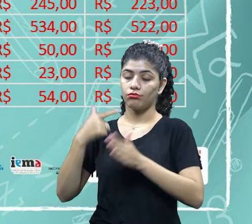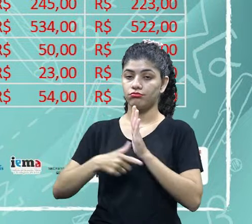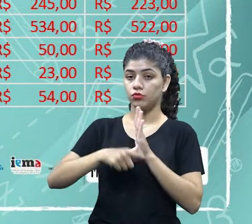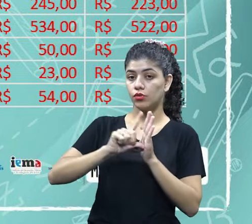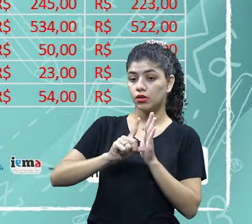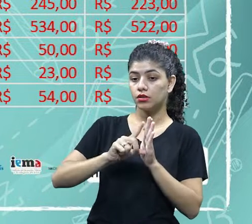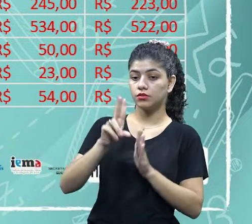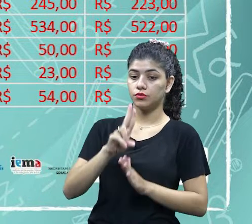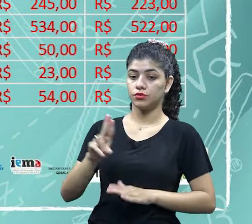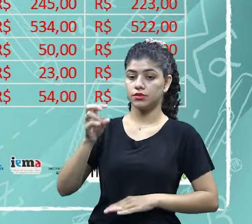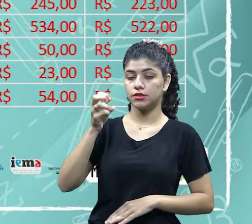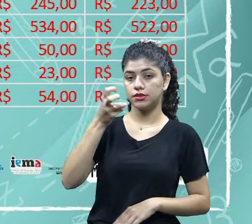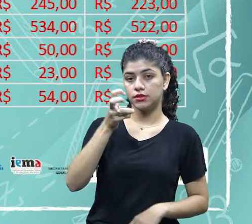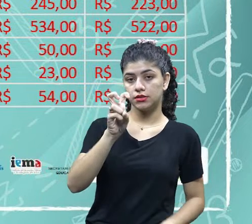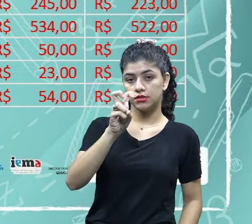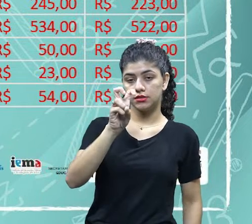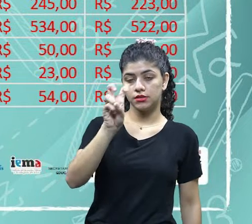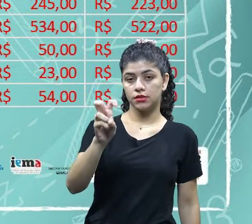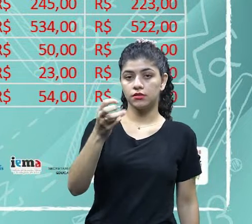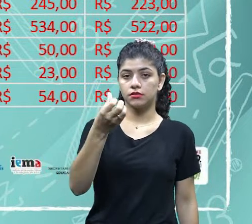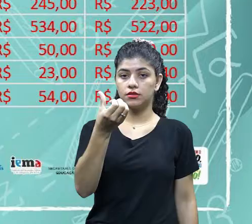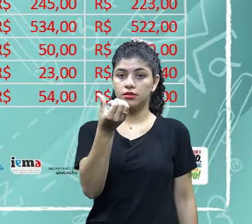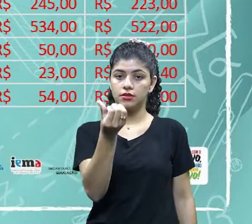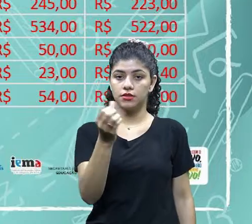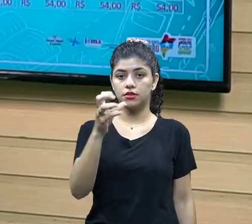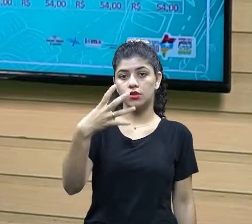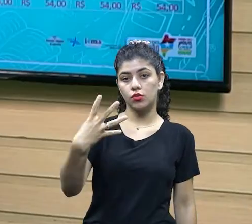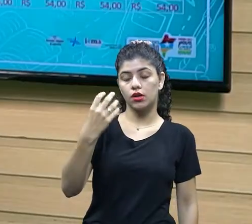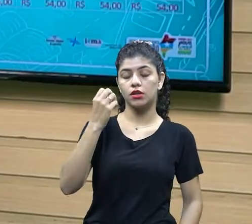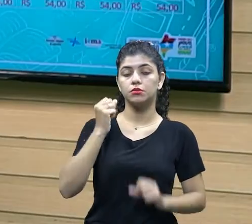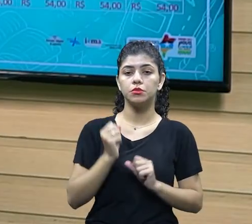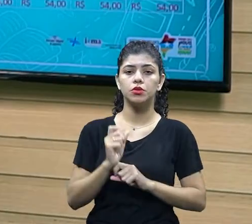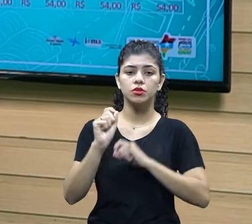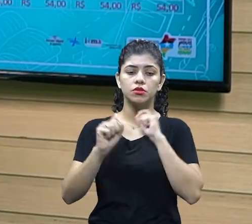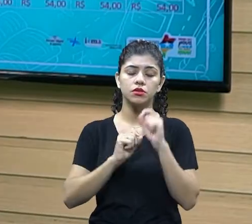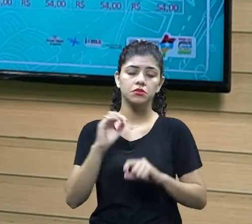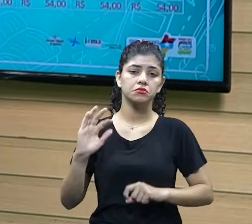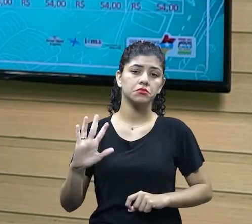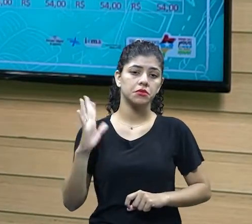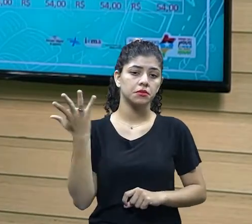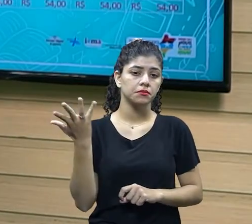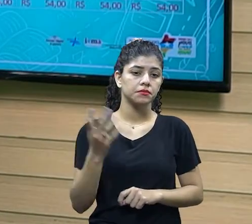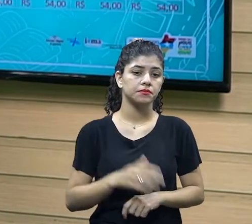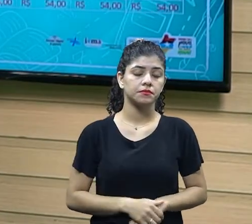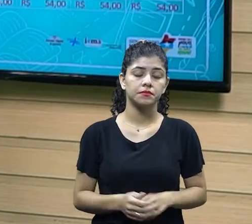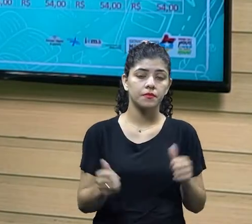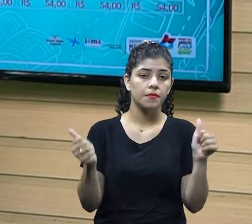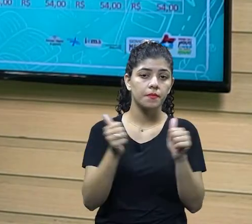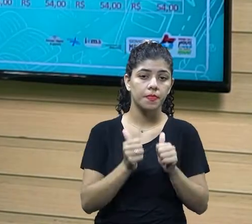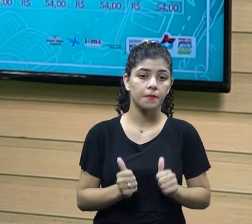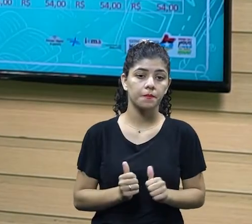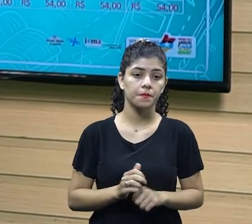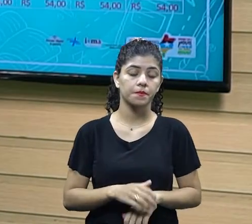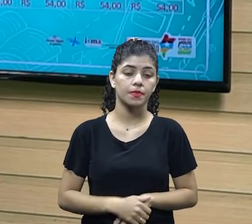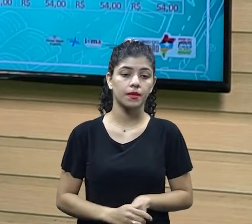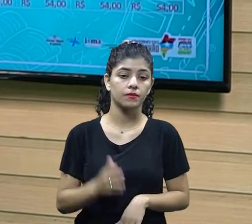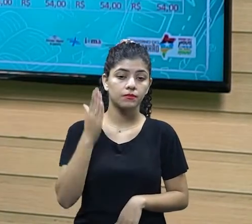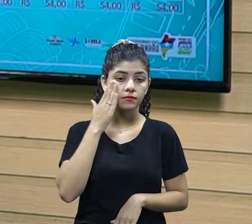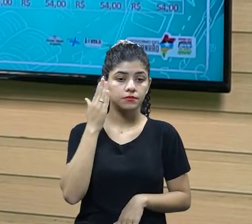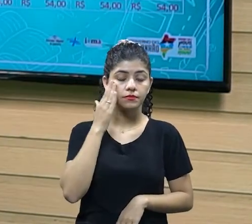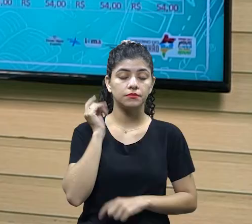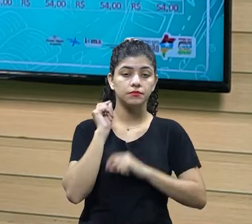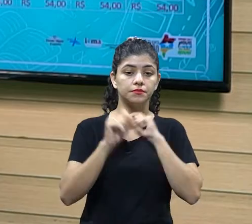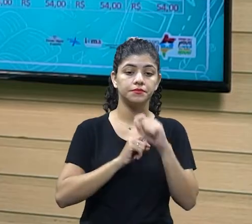mais, 564. O que pode ter ocorrido? Né? Então fica uma questão de análise. Entendam que